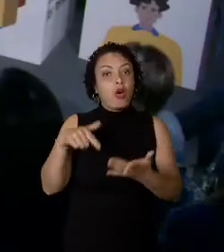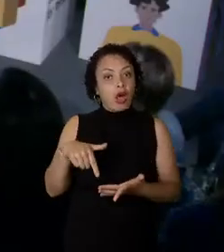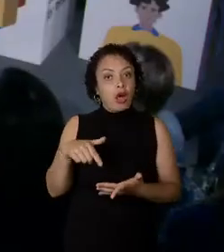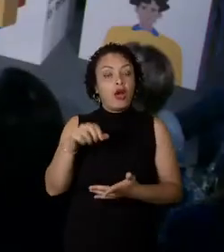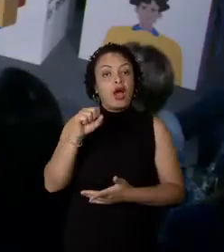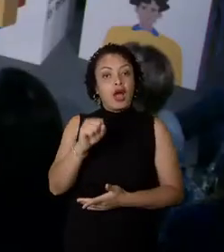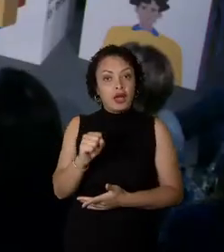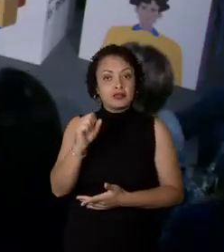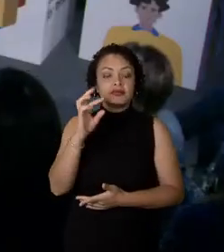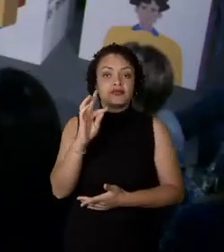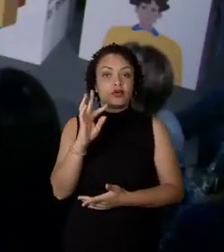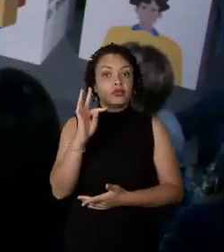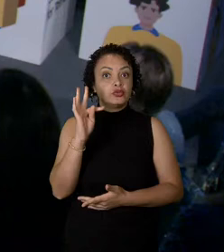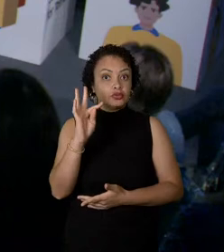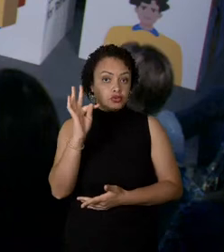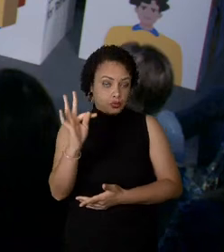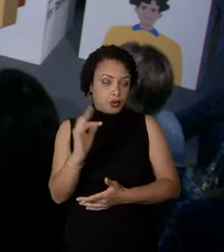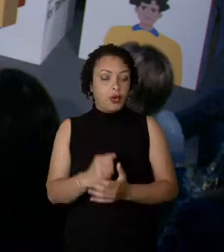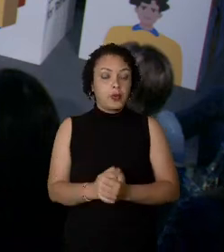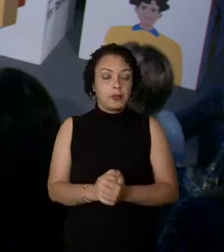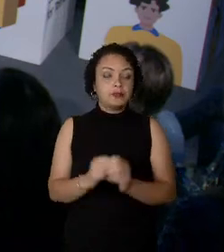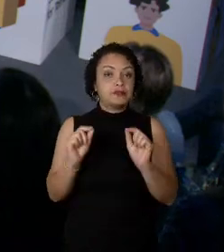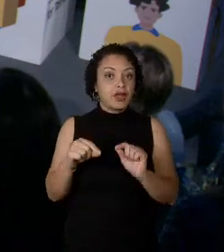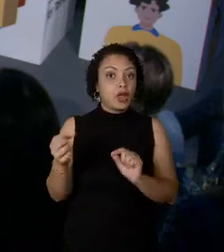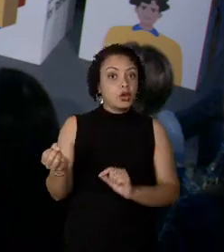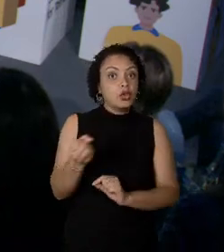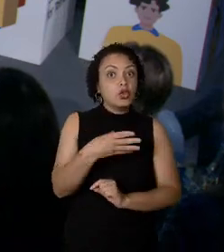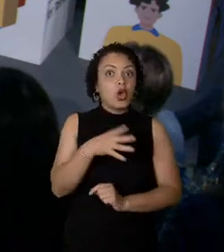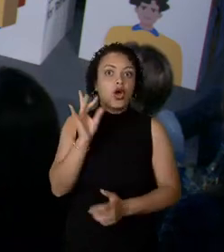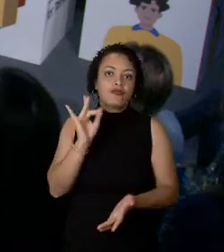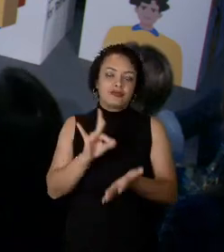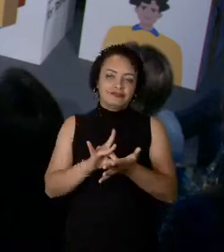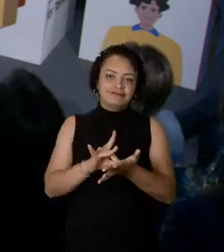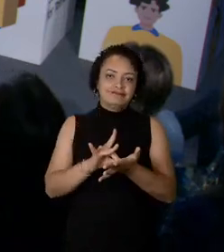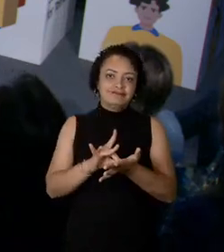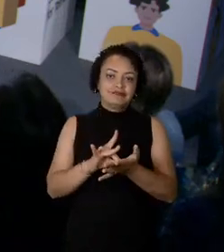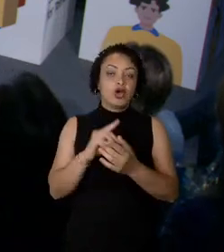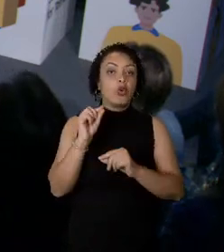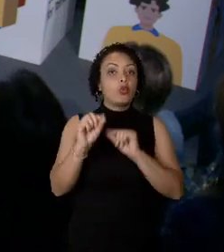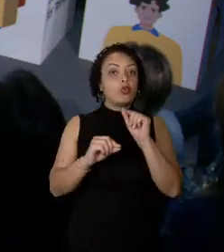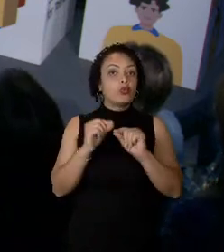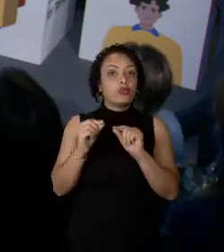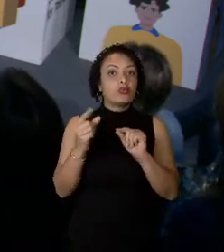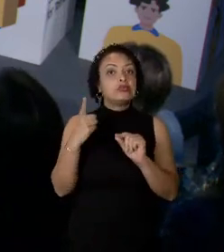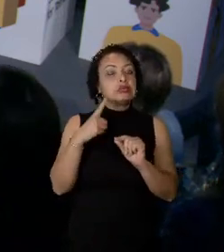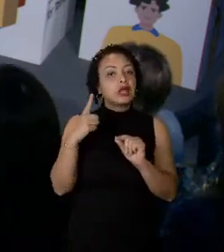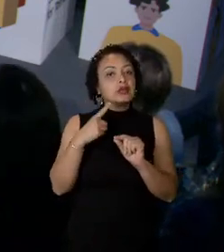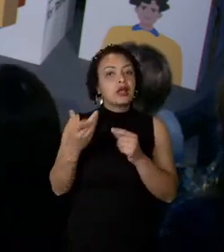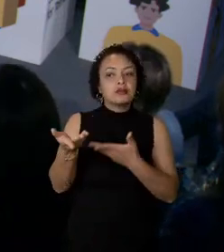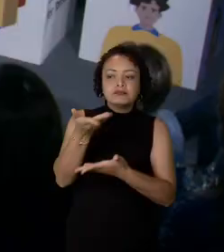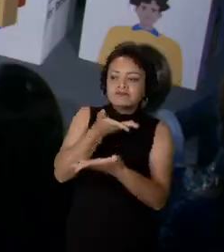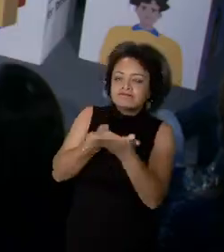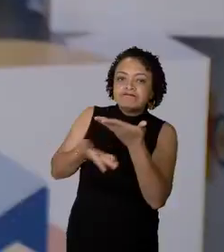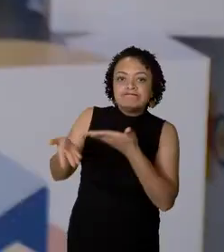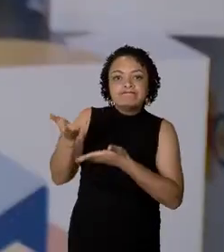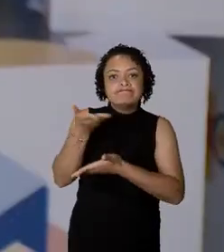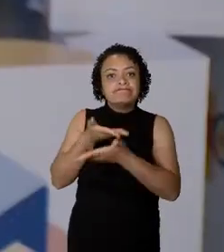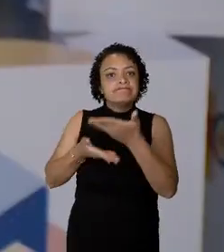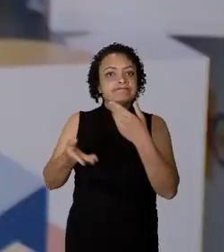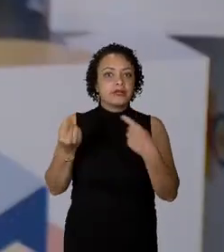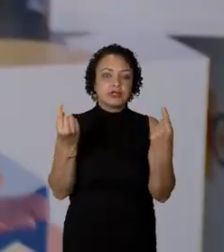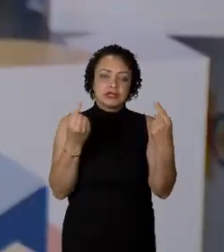Tomorrow se alinhou a essa nova realidade, procurando estabelecer um diálogo com alguns